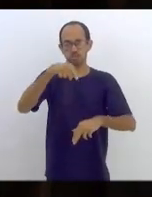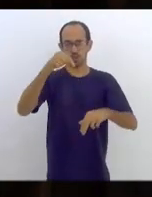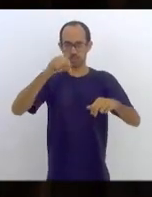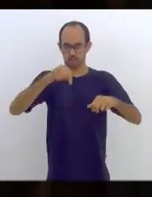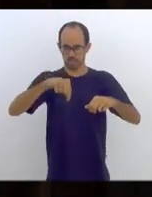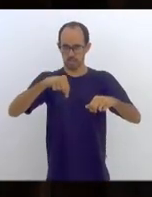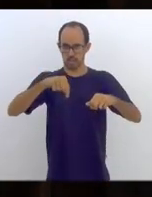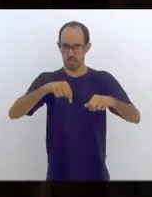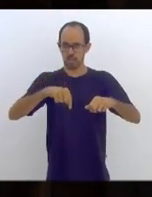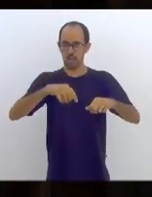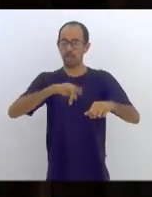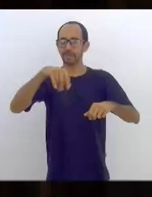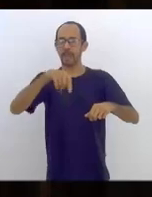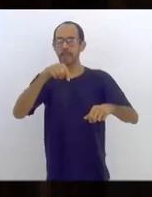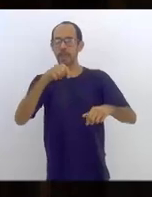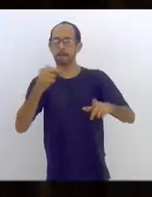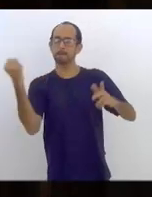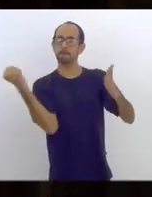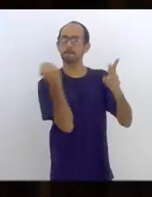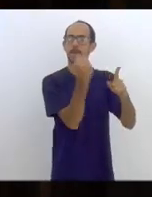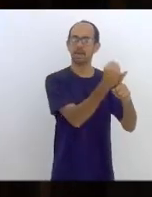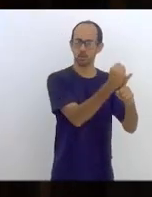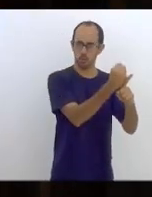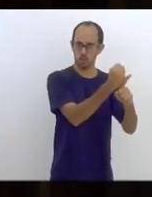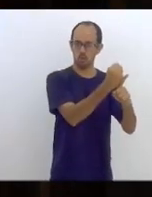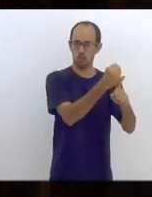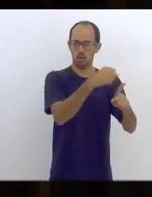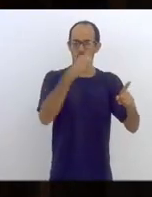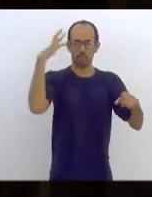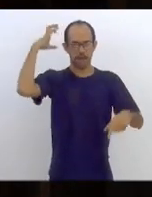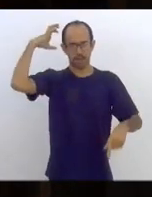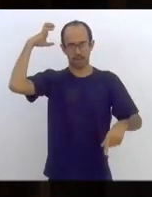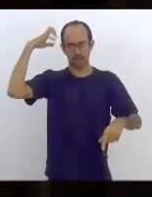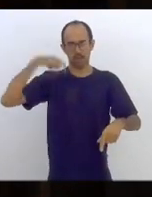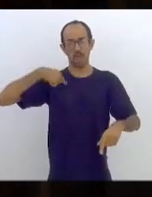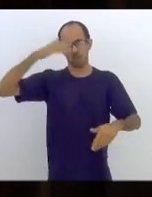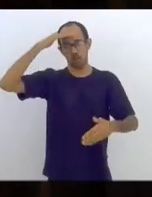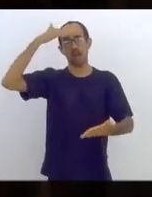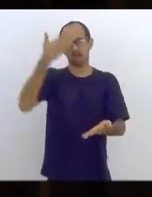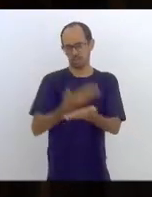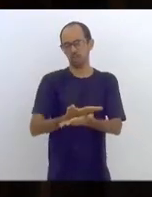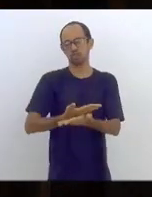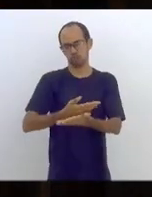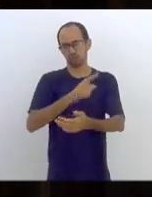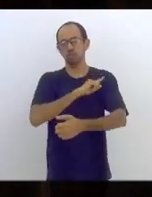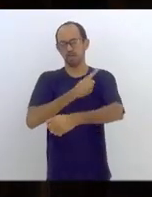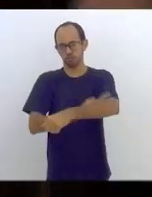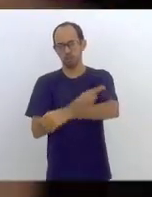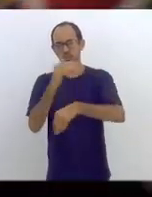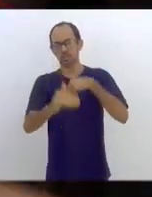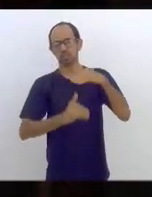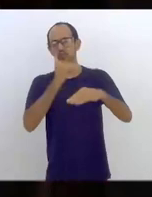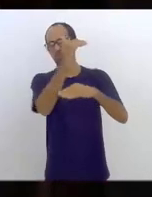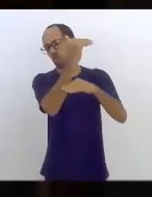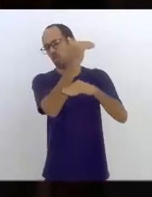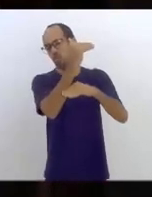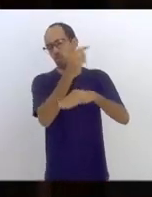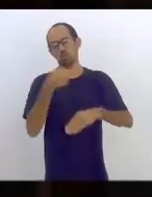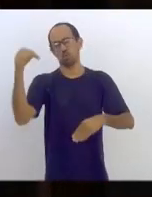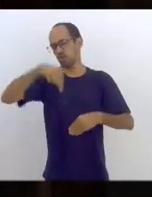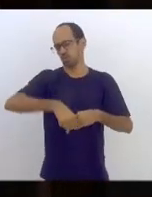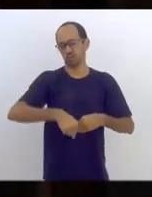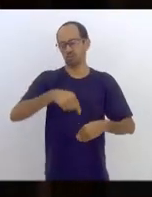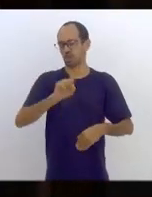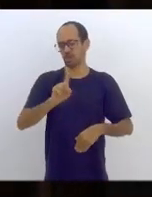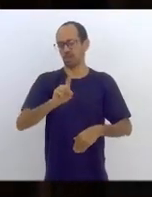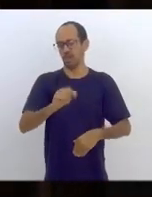matou Marielle. Só que eu acredito numa força maior. Eu acredito que a gente não está aqui em vão.